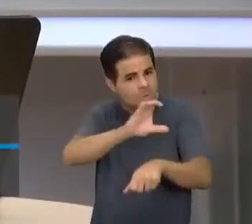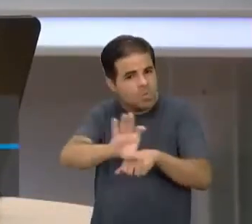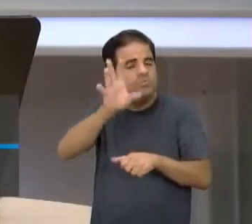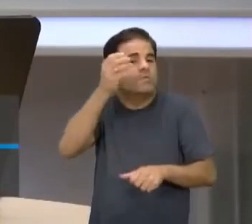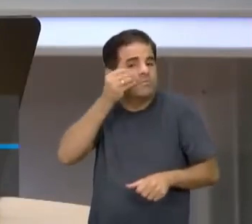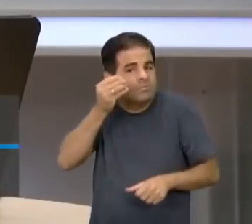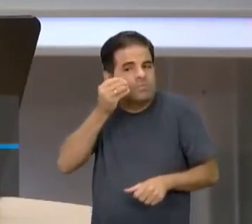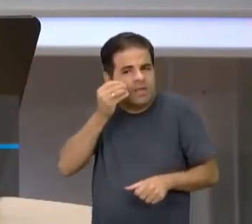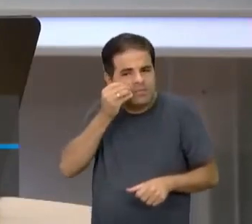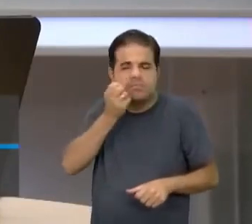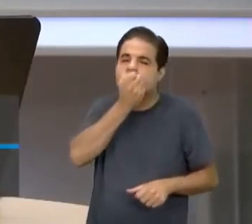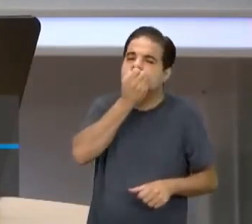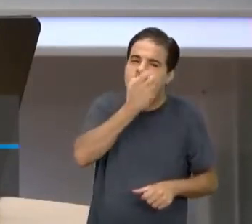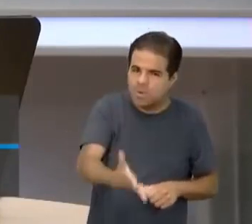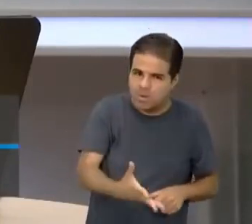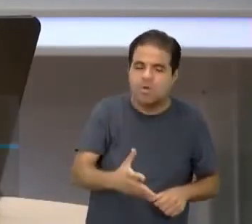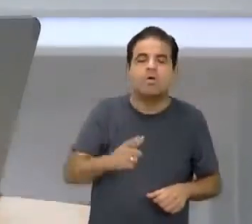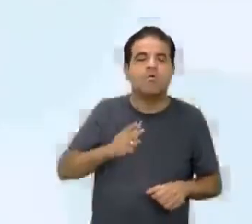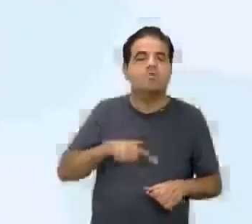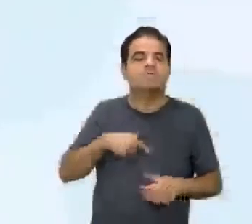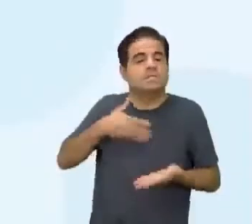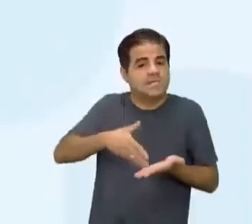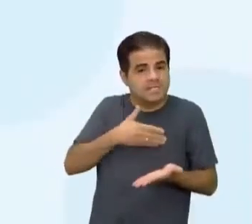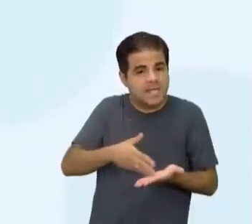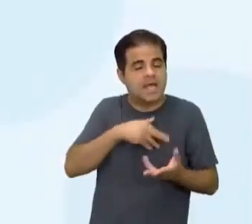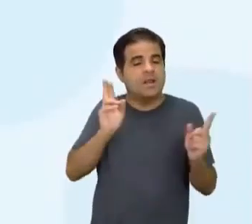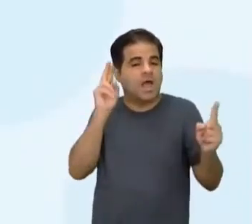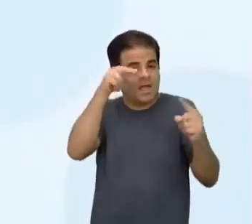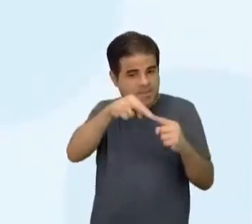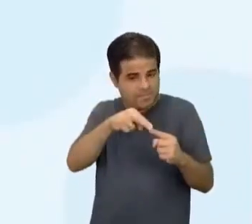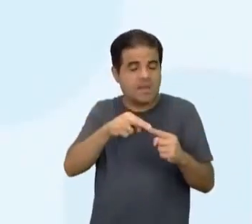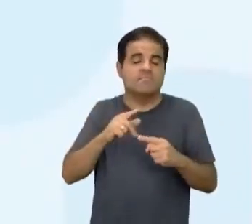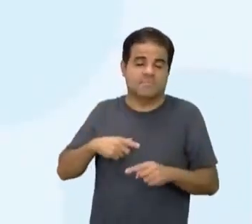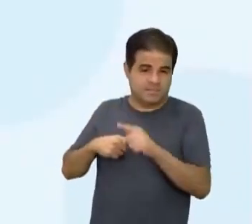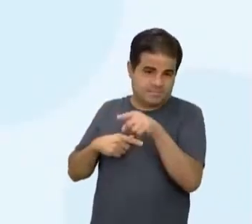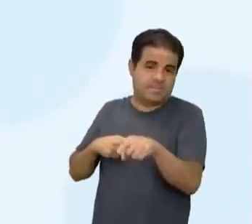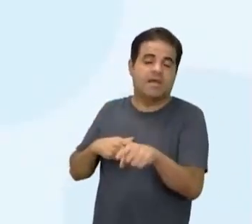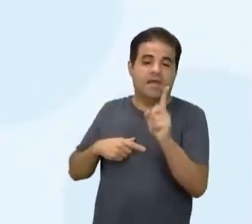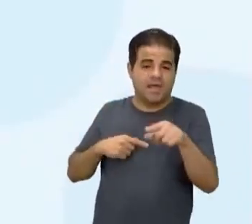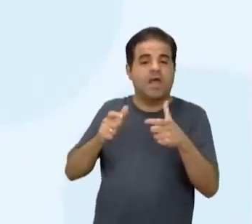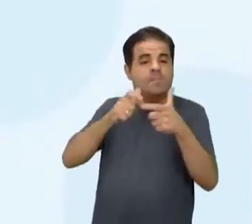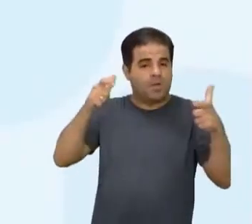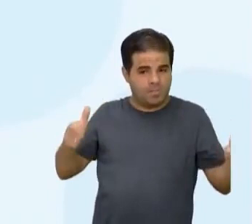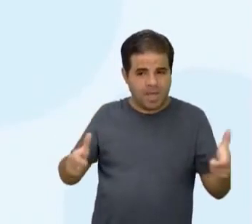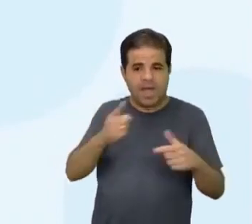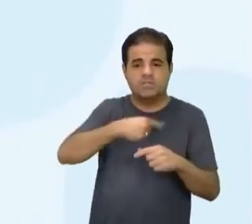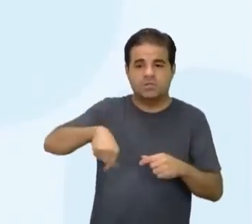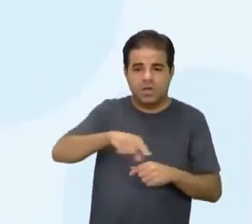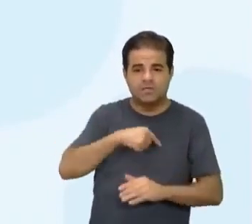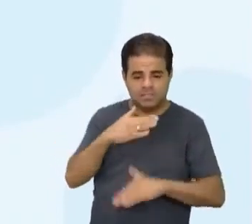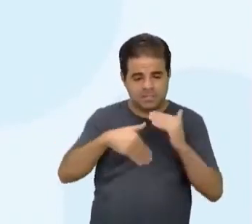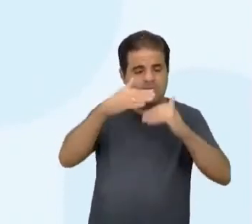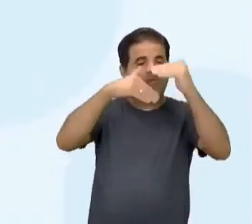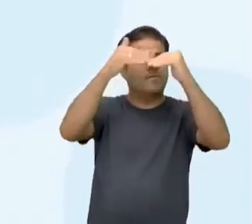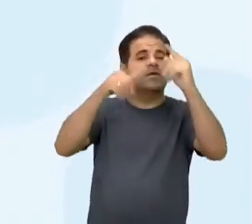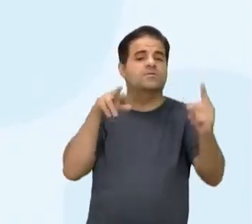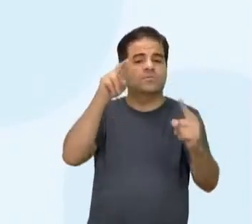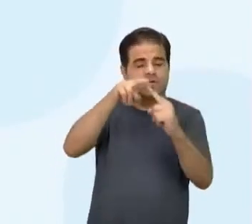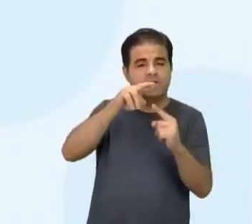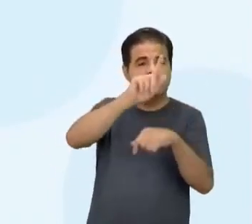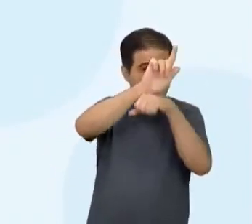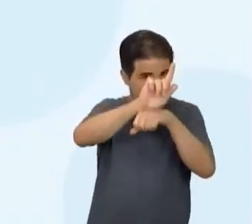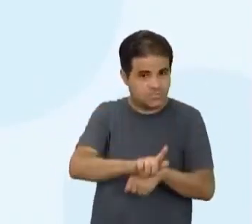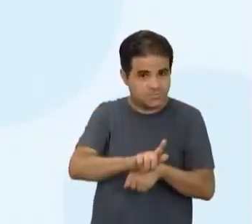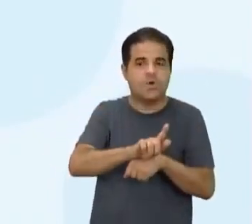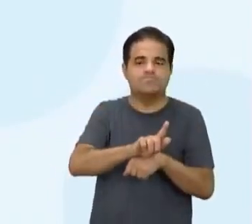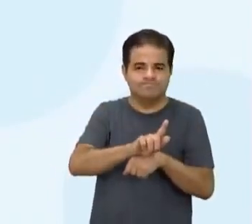cursos. Tem os cadernos de referências, no caso aqui, a maior parte do que a gente desenvolveu está no caderno do